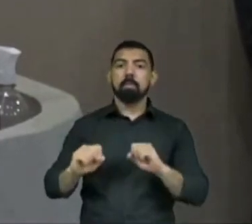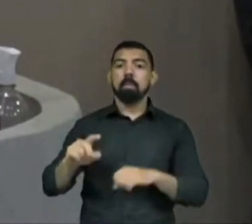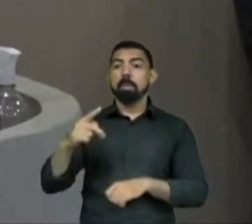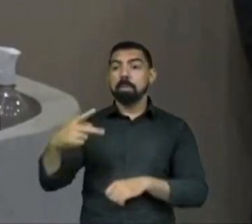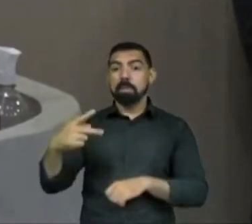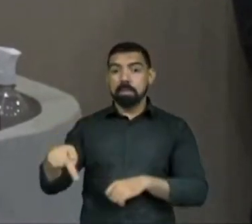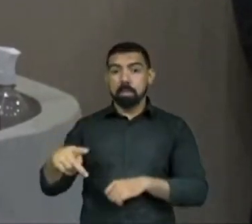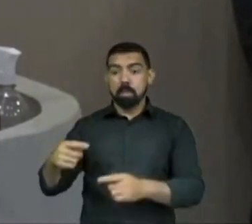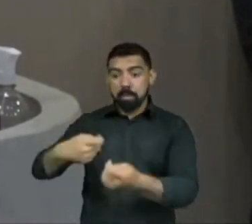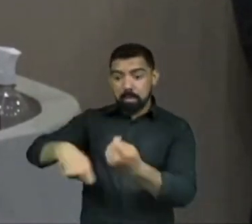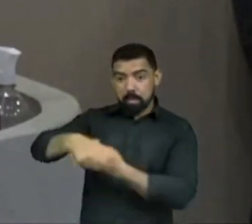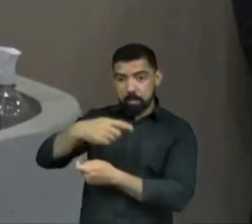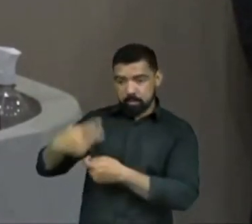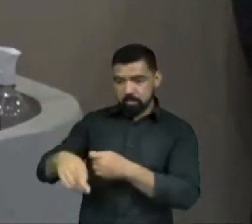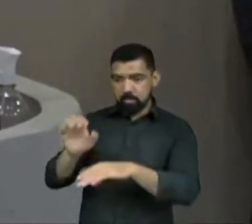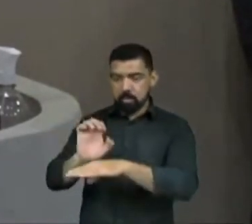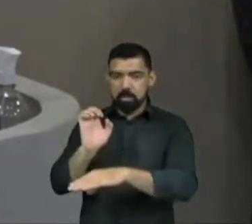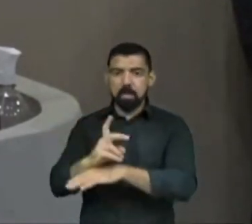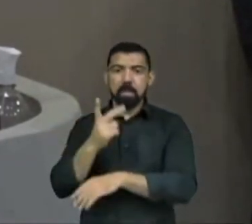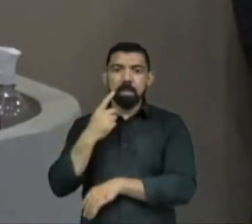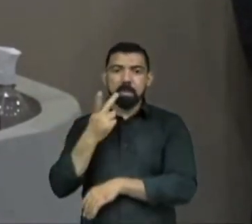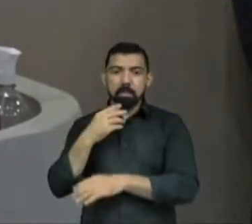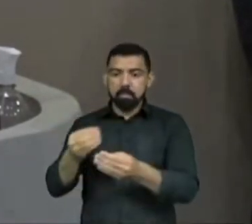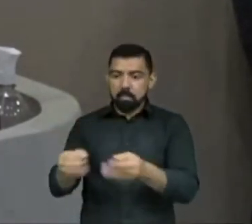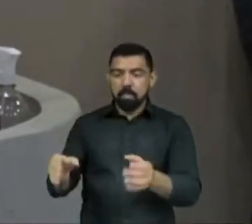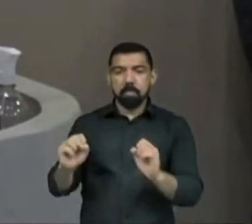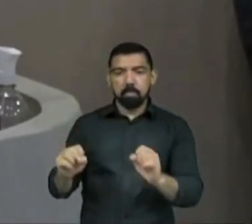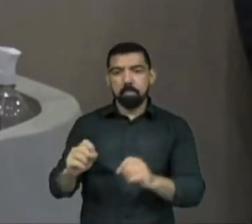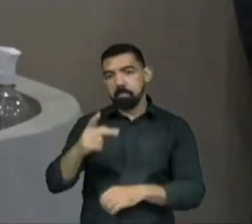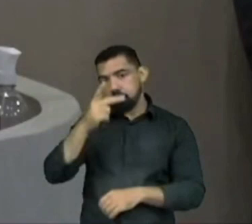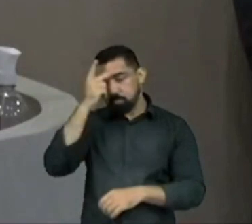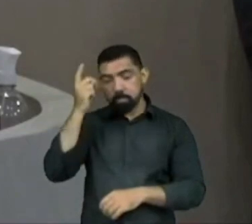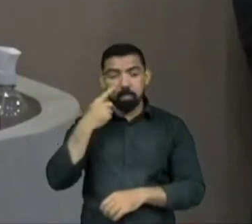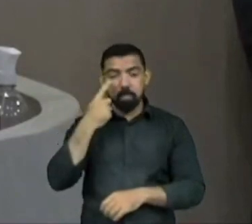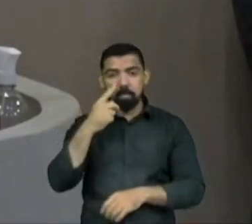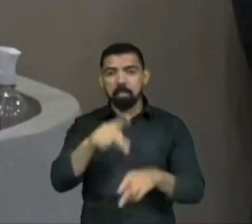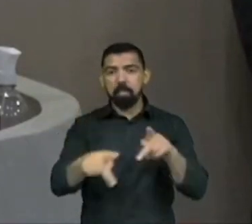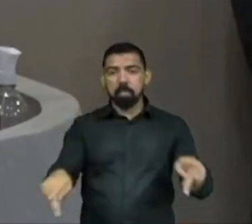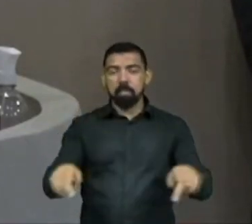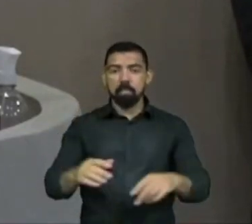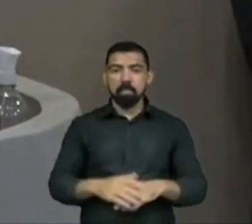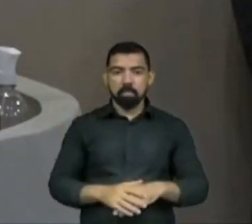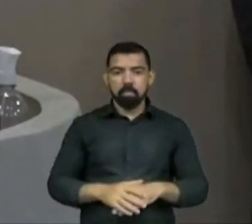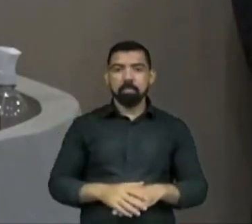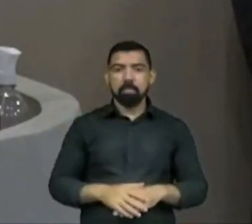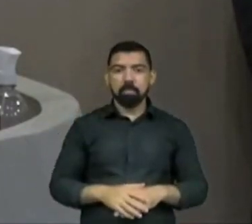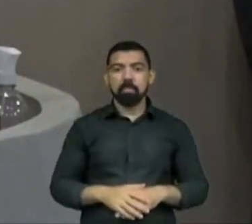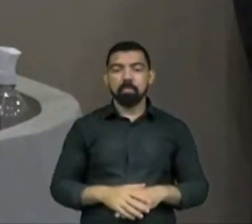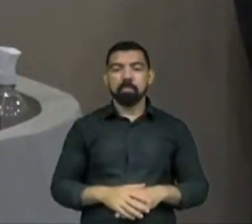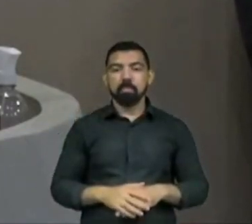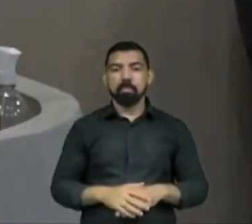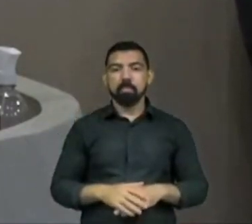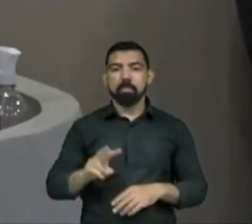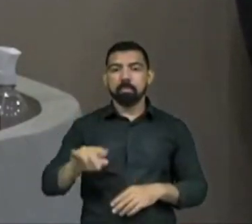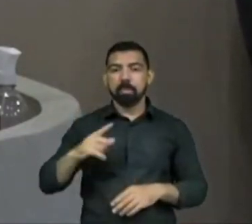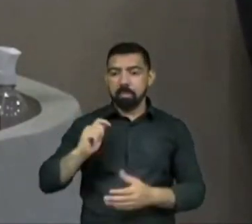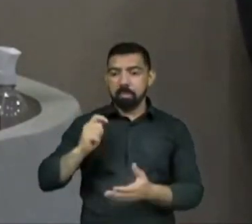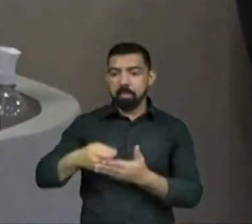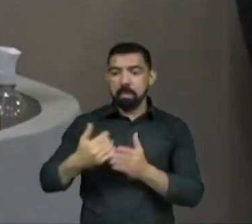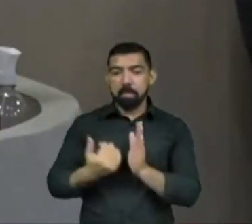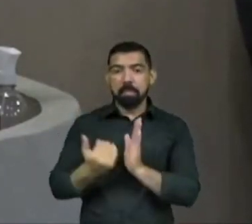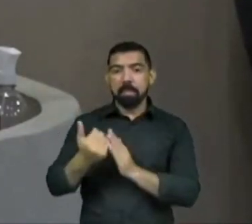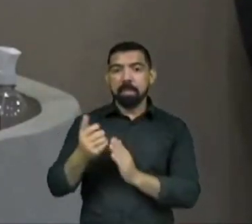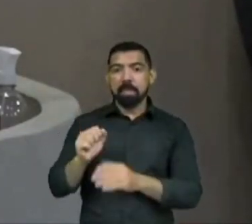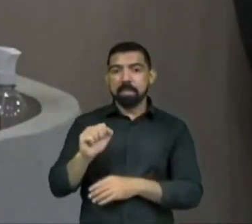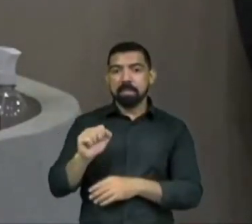Ceará, para ouvir o povo, para ouvir a dona de casa, o dono de casa, que vai pagar mais caro.